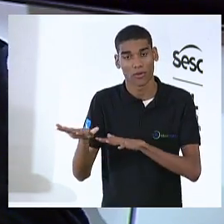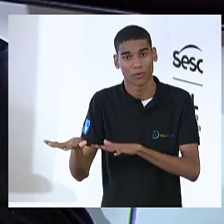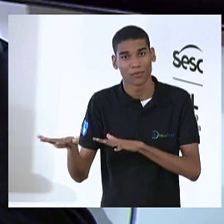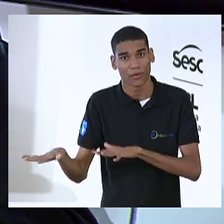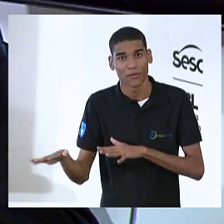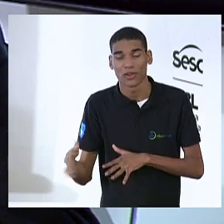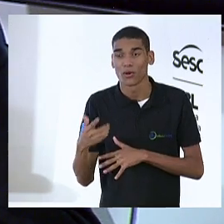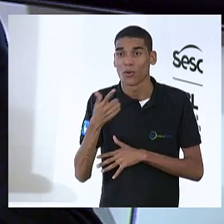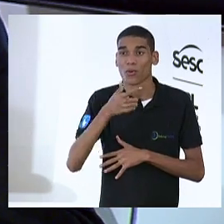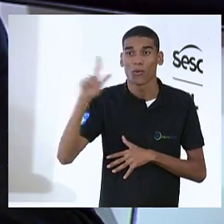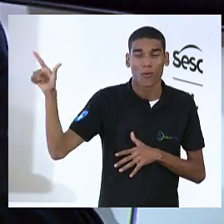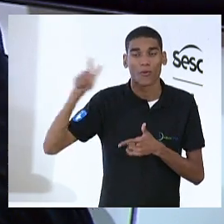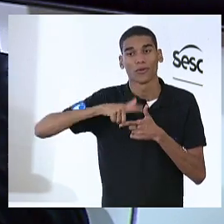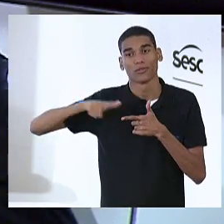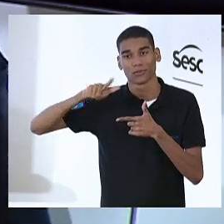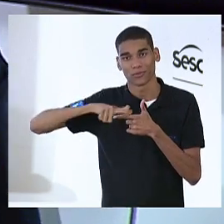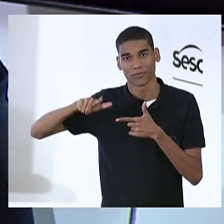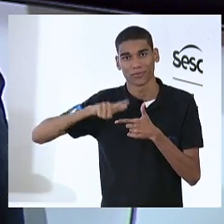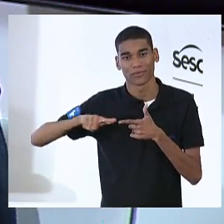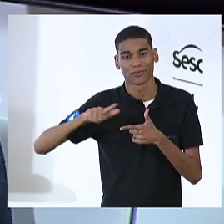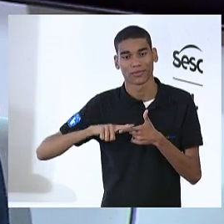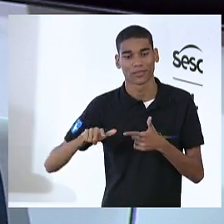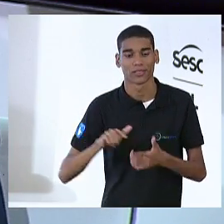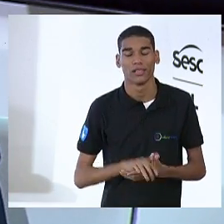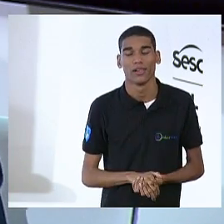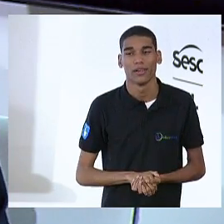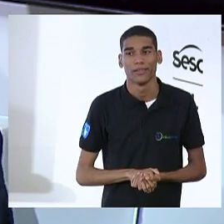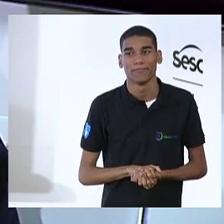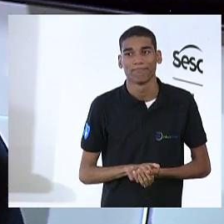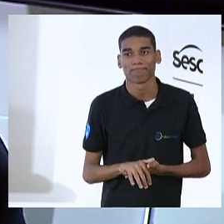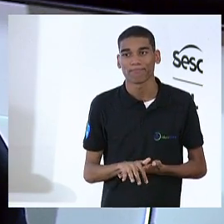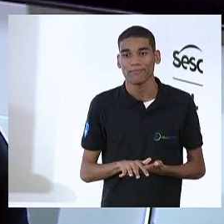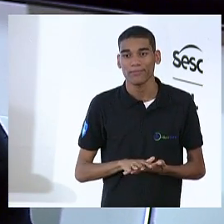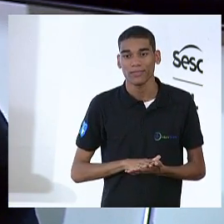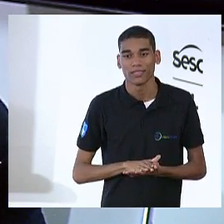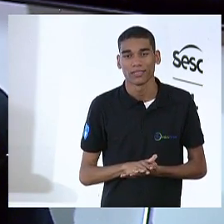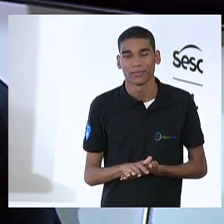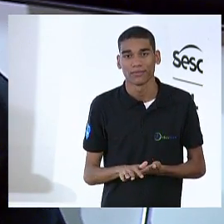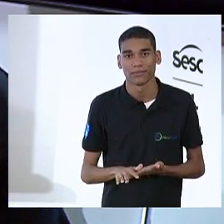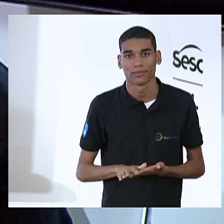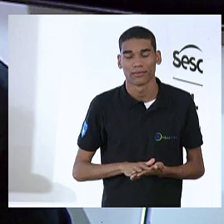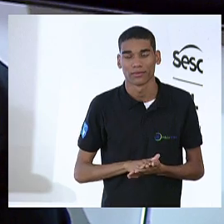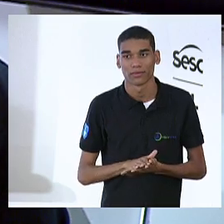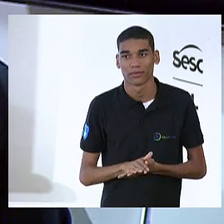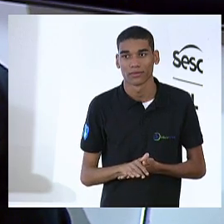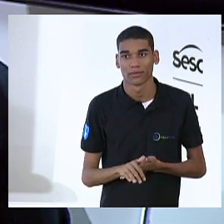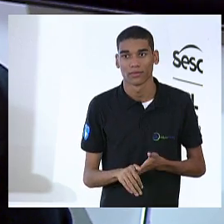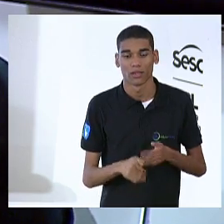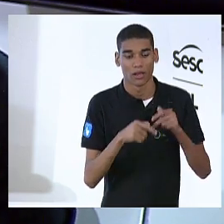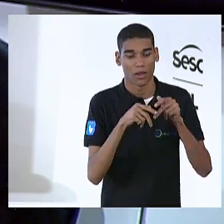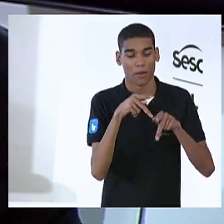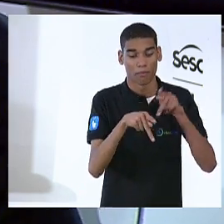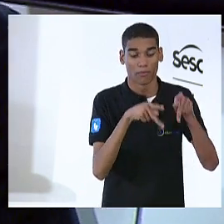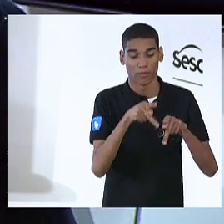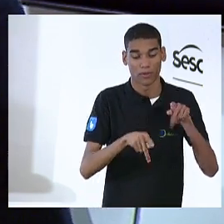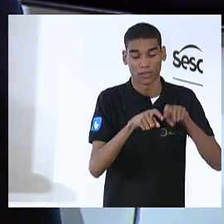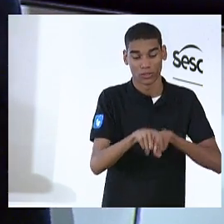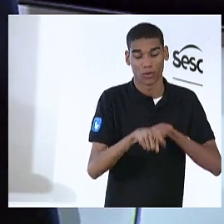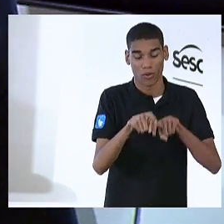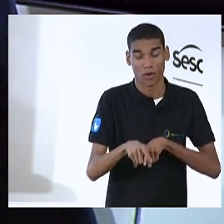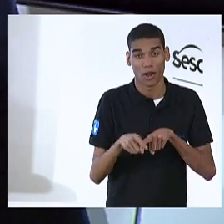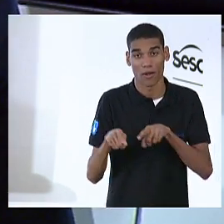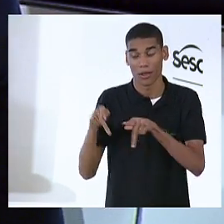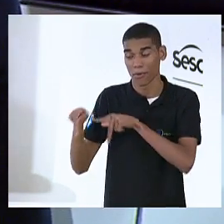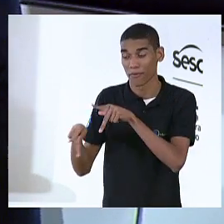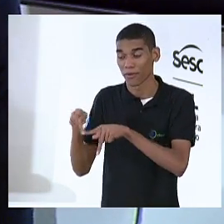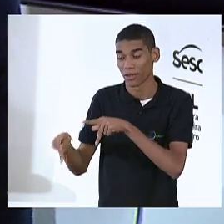outra coisa também. Vocês sabem qual era a diferença entre população rural e urbana em